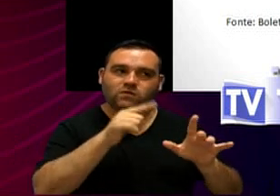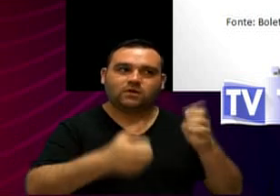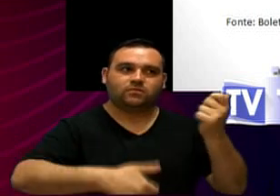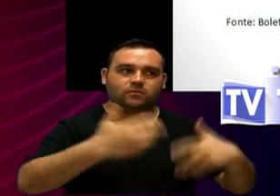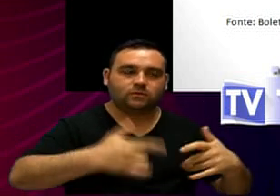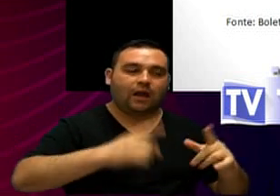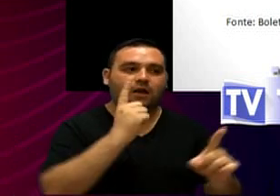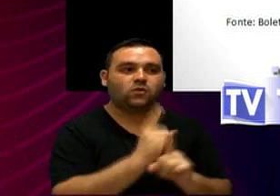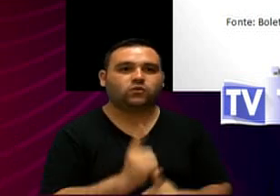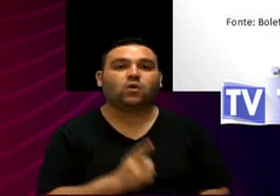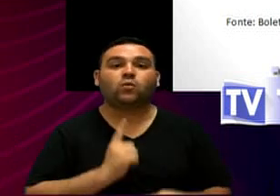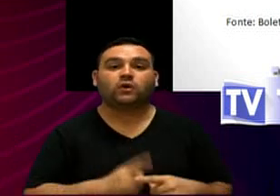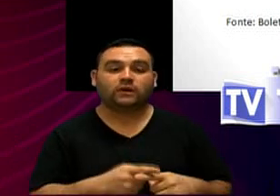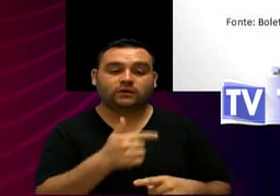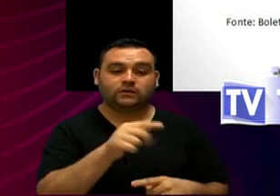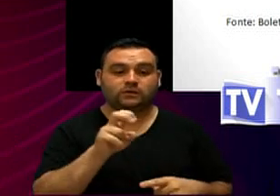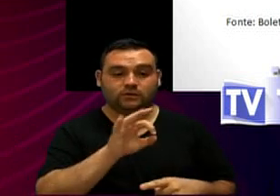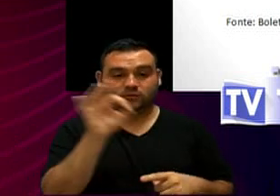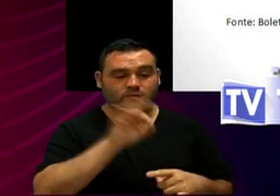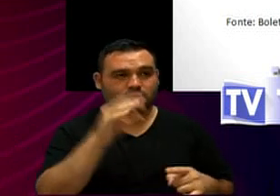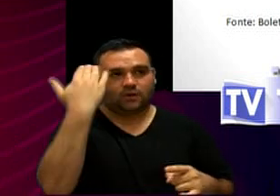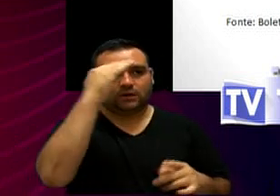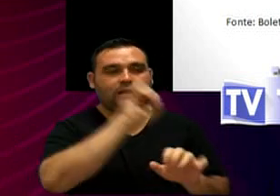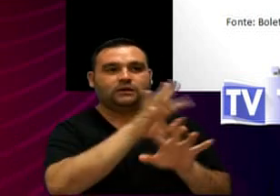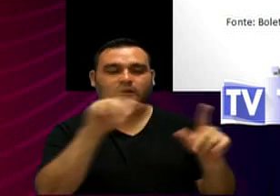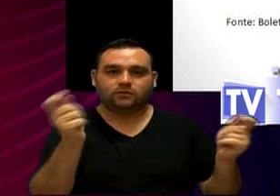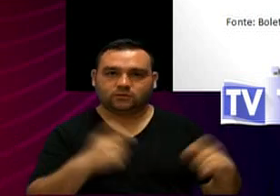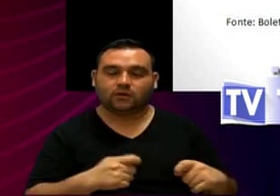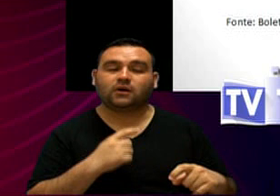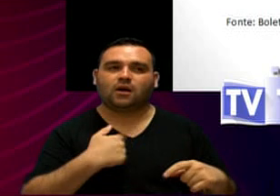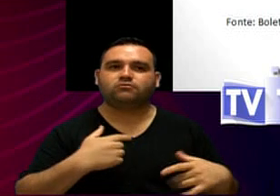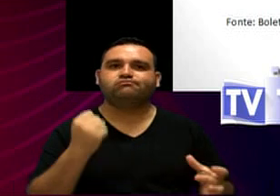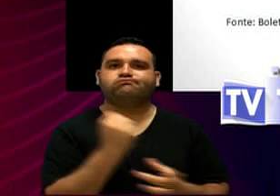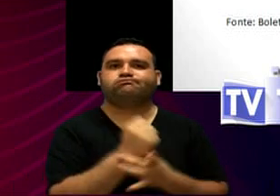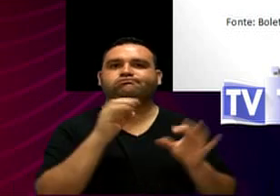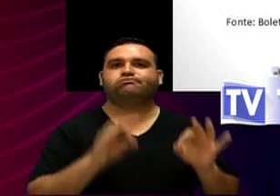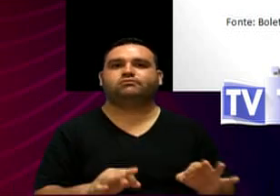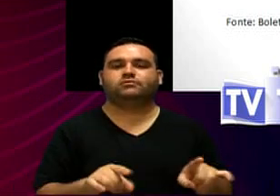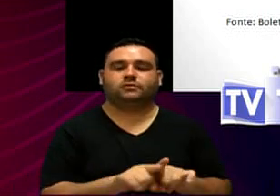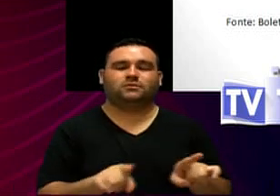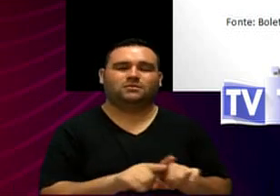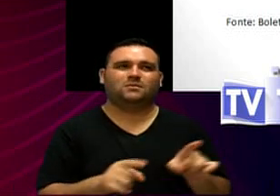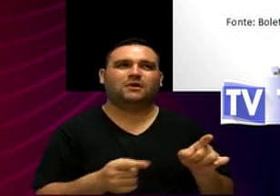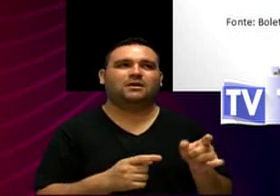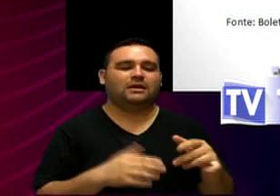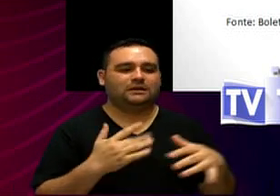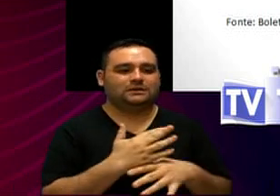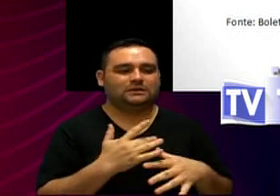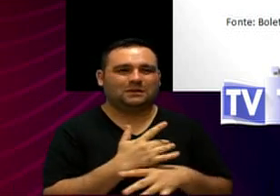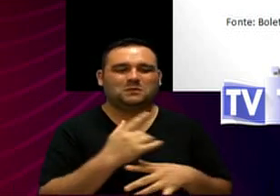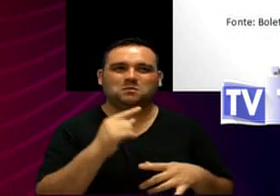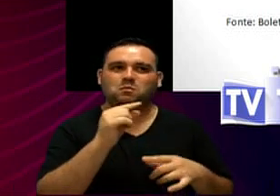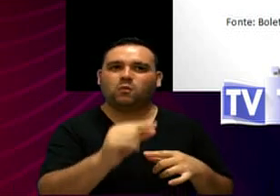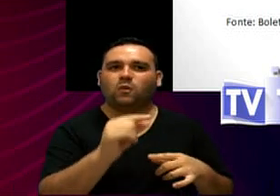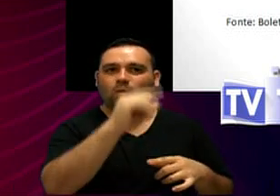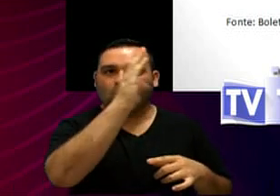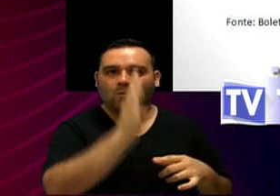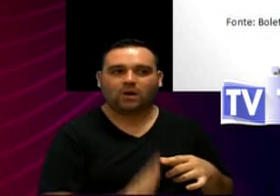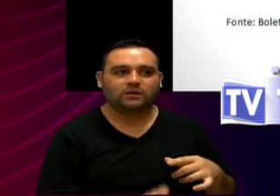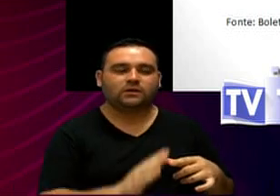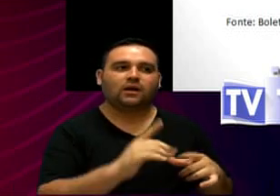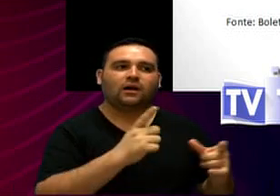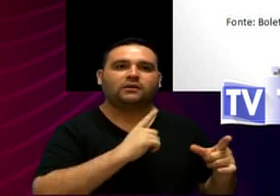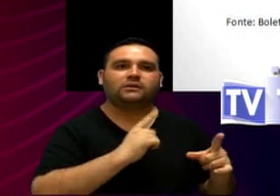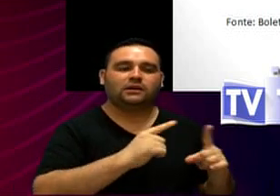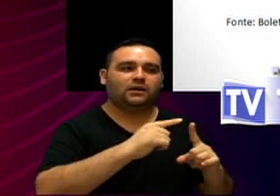esclarecimento em mais de 75%. Eu posso garantir aos senhores que poucas cidades do Brasil têm